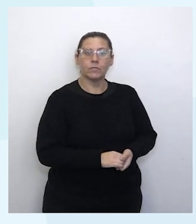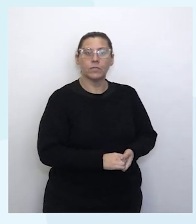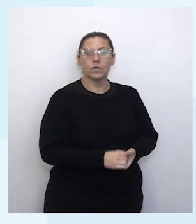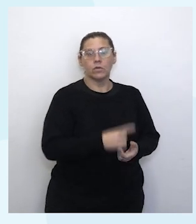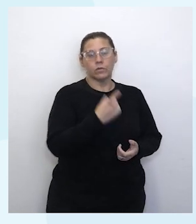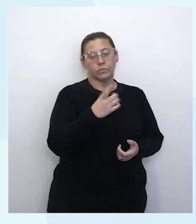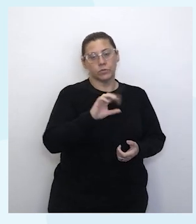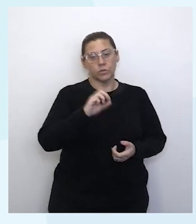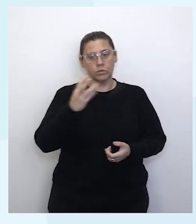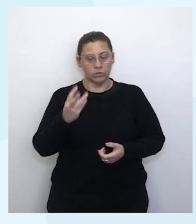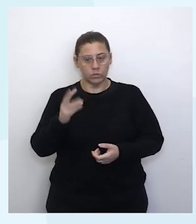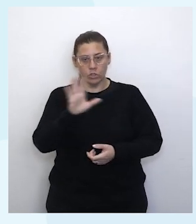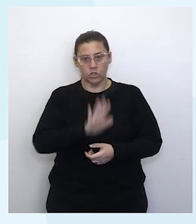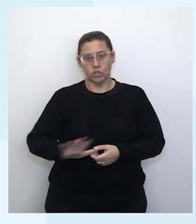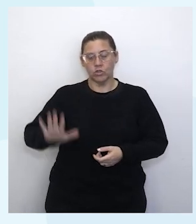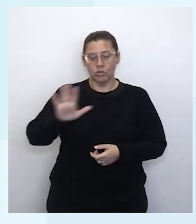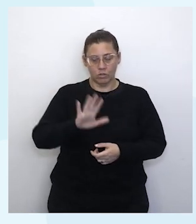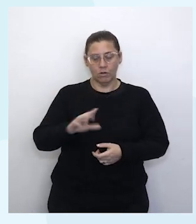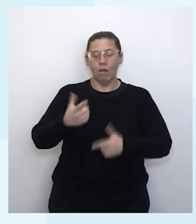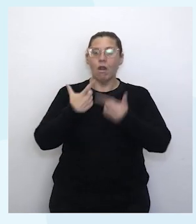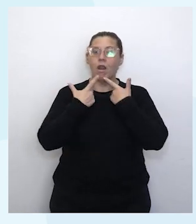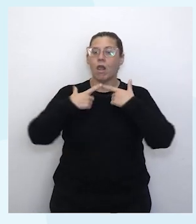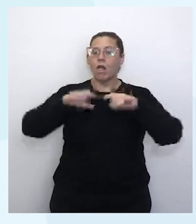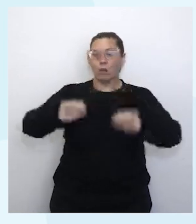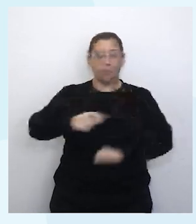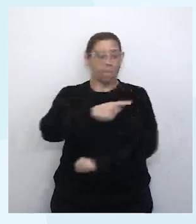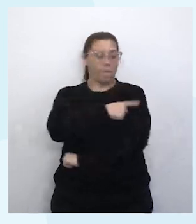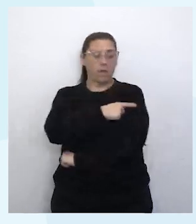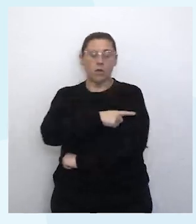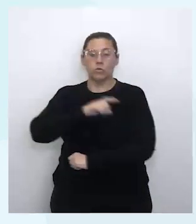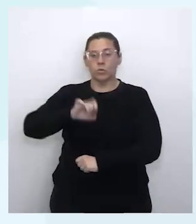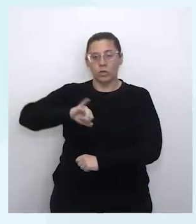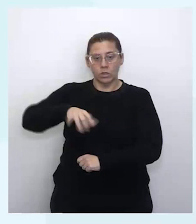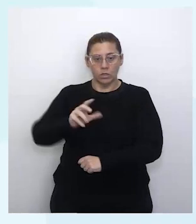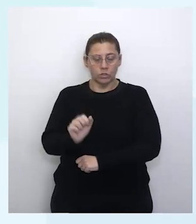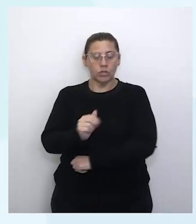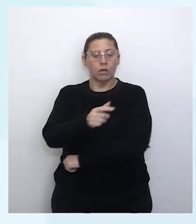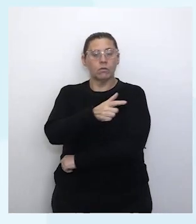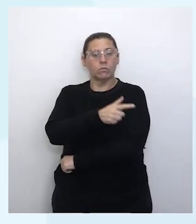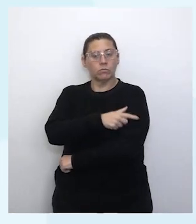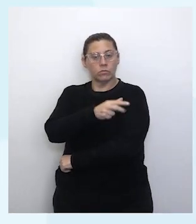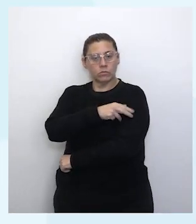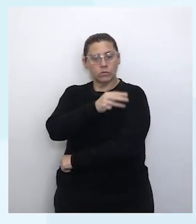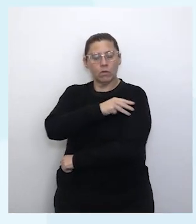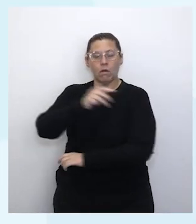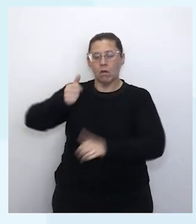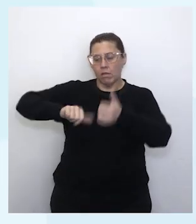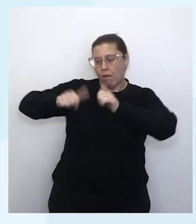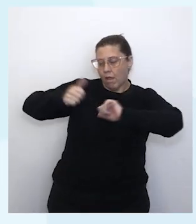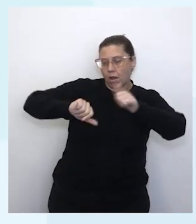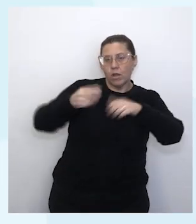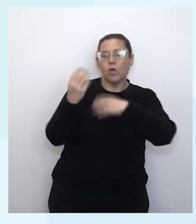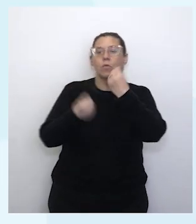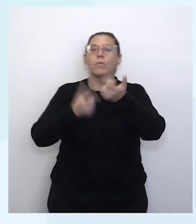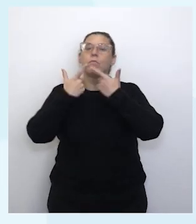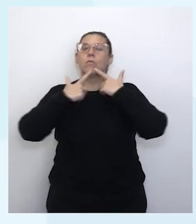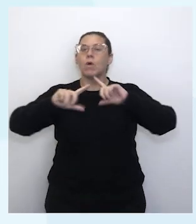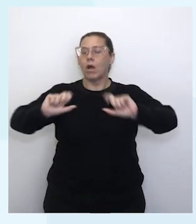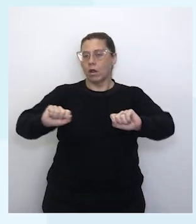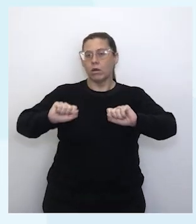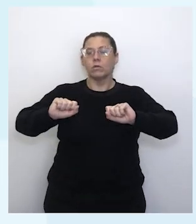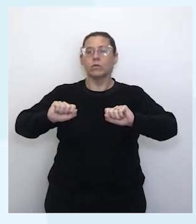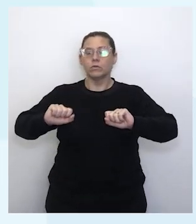103, geral de linguagens, para a primeira série do ensino médio, que é analisar o funcionamento das linguagens